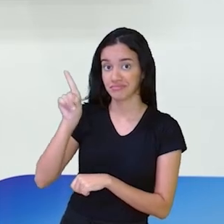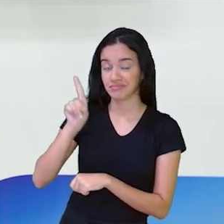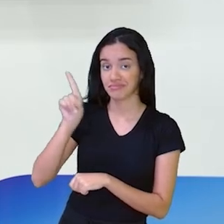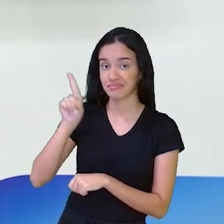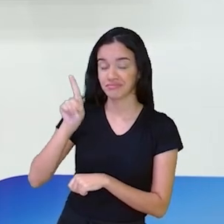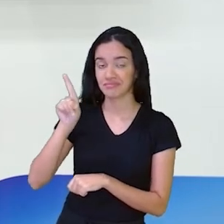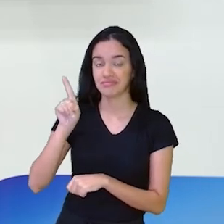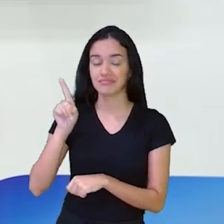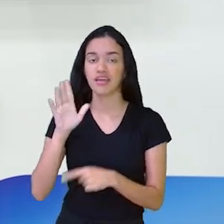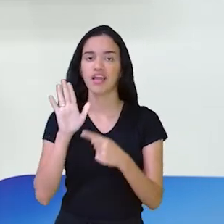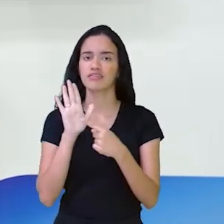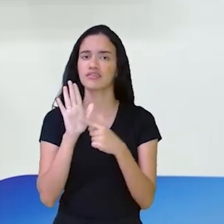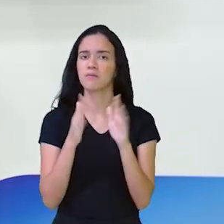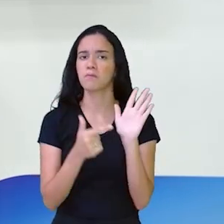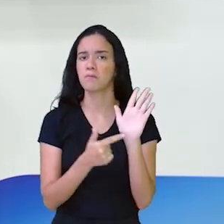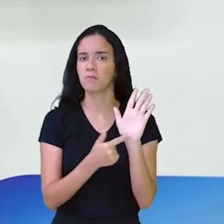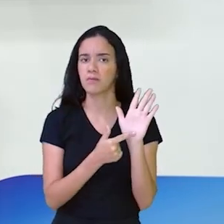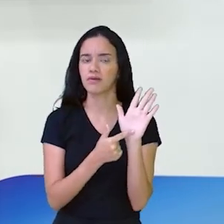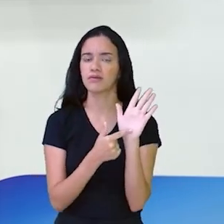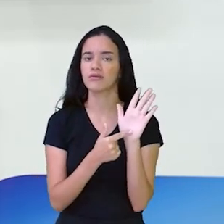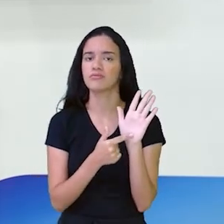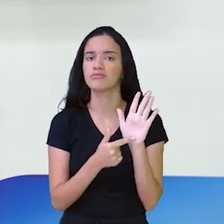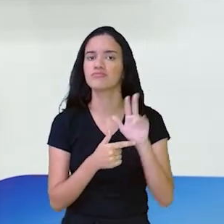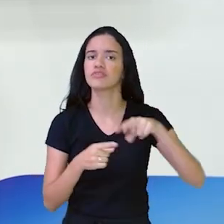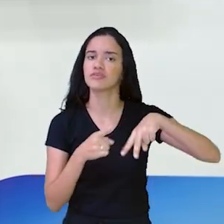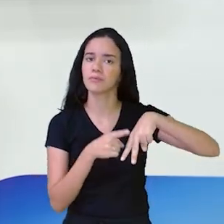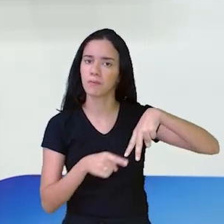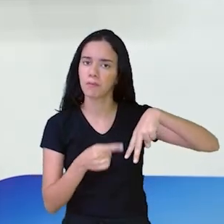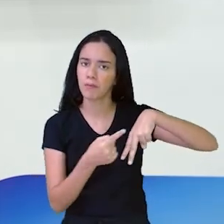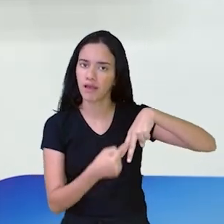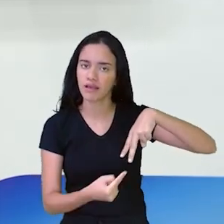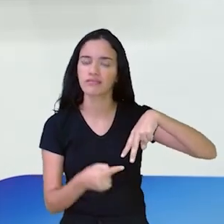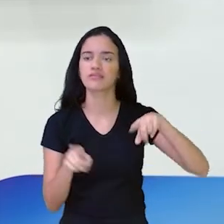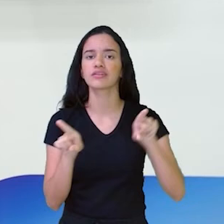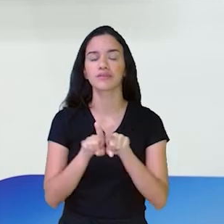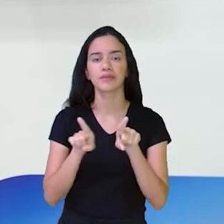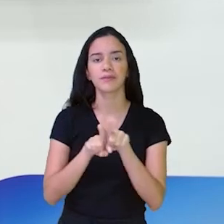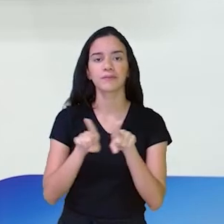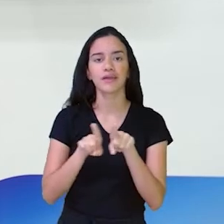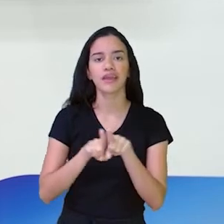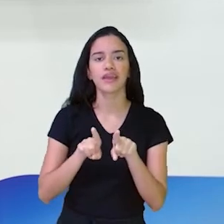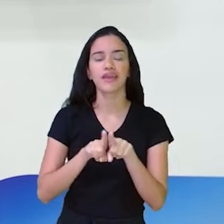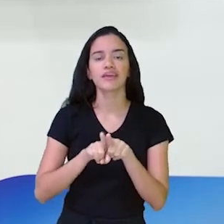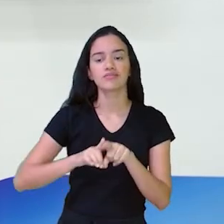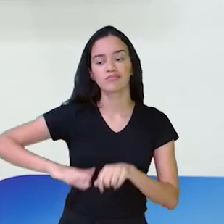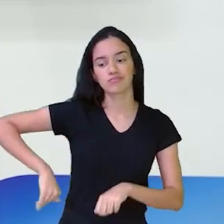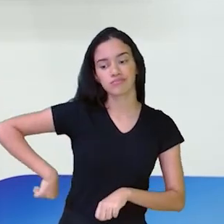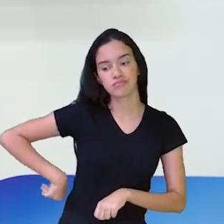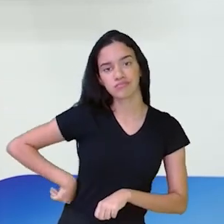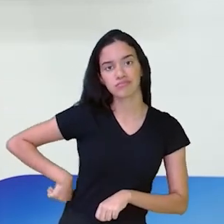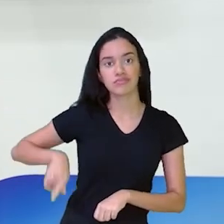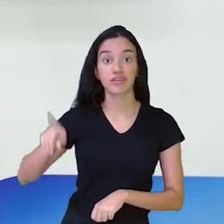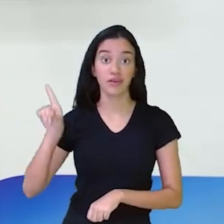perna, inclusive fazendo vários movimentos, né, com a mão assim, o braço assim,